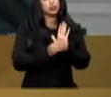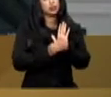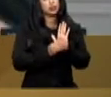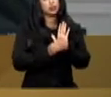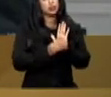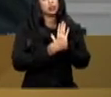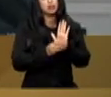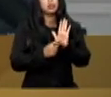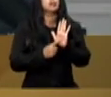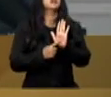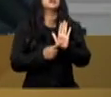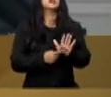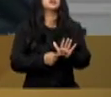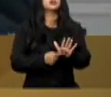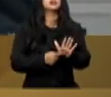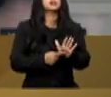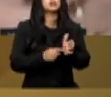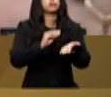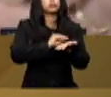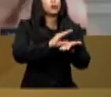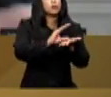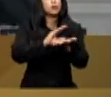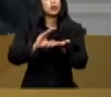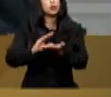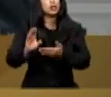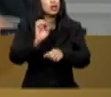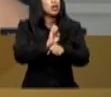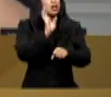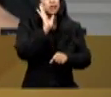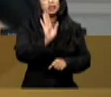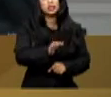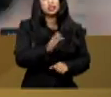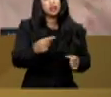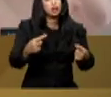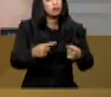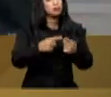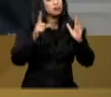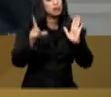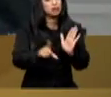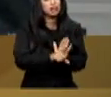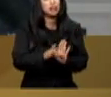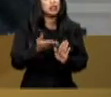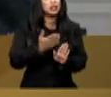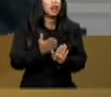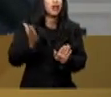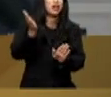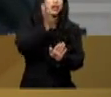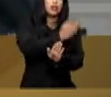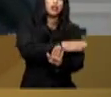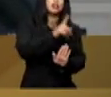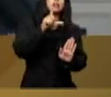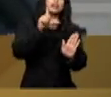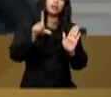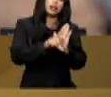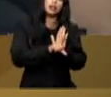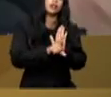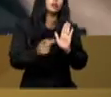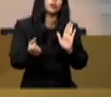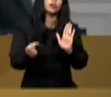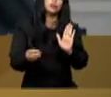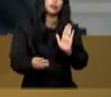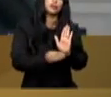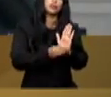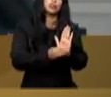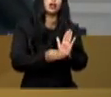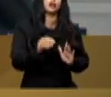que dizem respeito à distribuição de receitas, essas já foram regulamentadas lá atrás pela Lei Complementar 8.796,